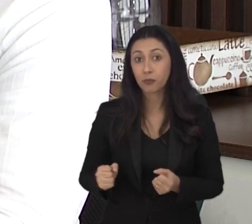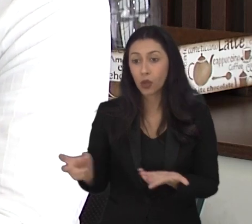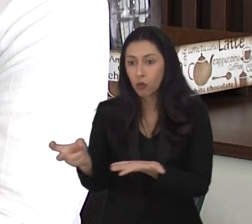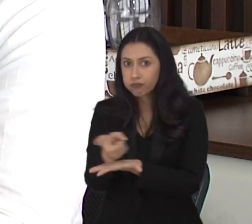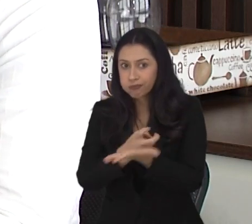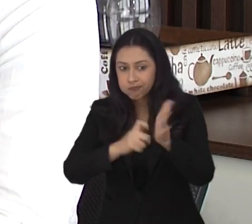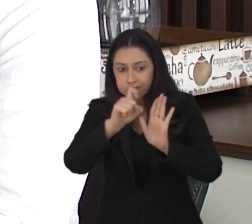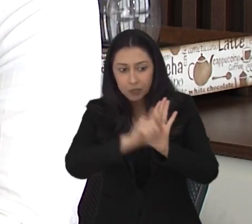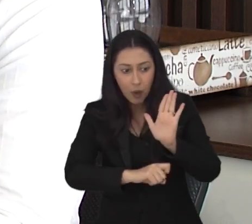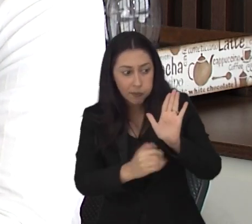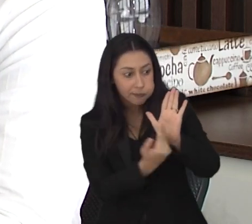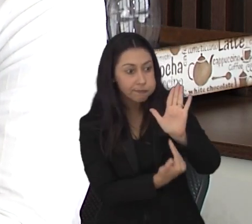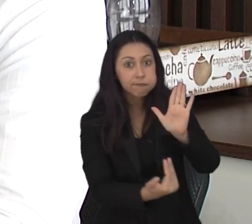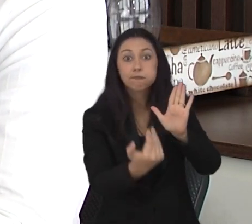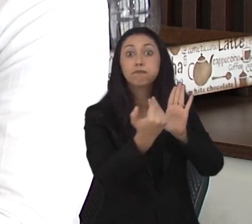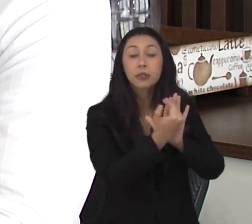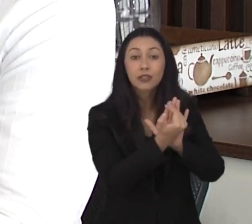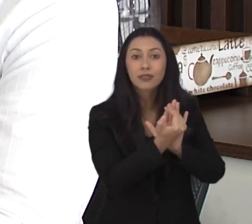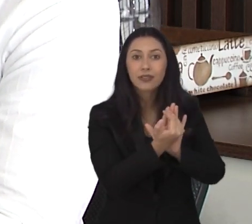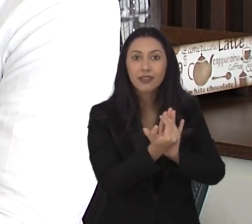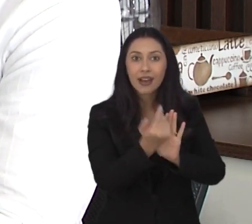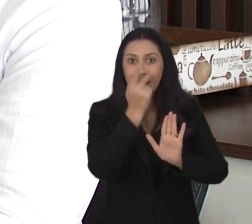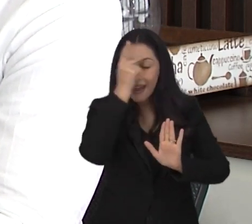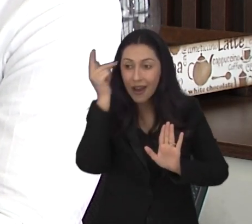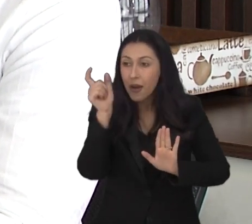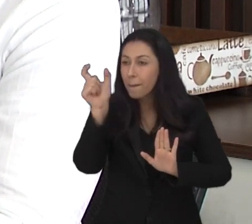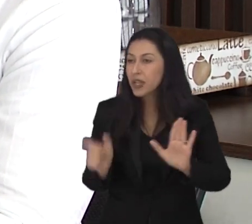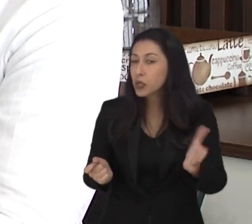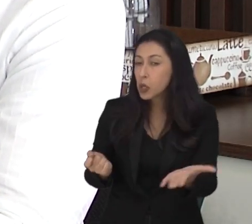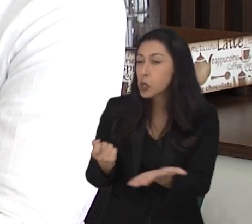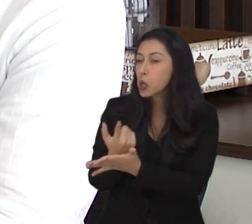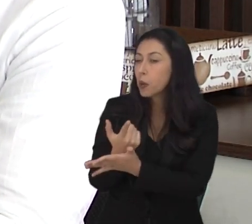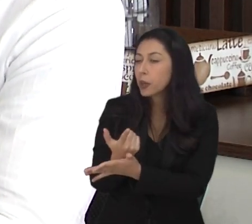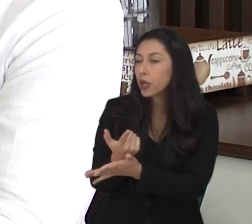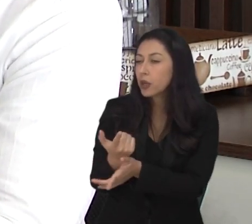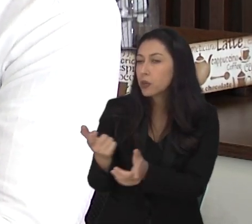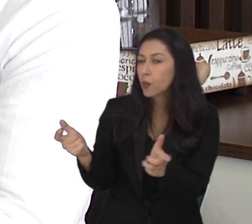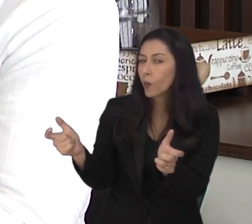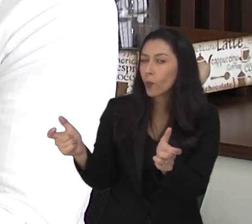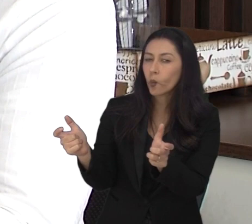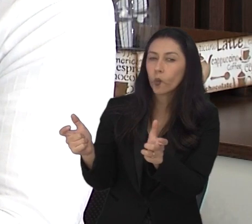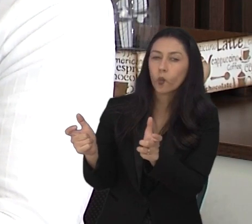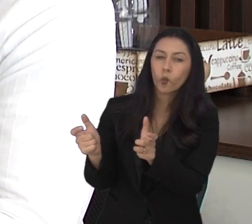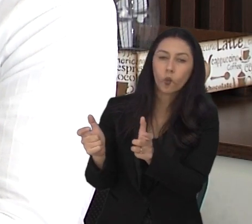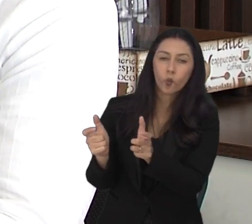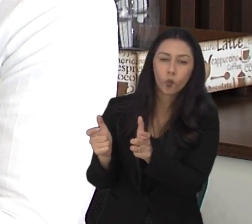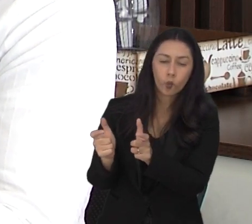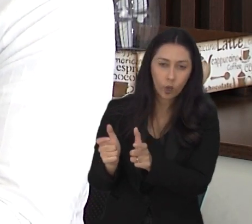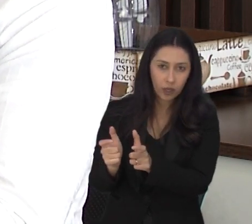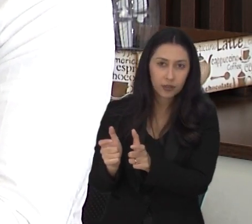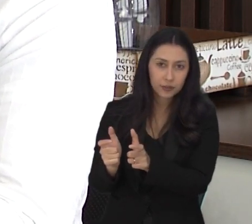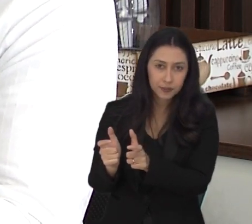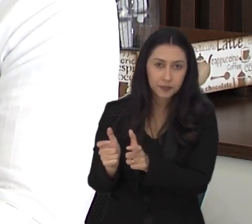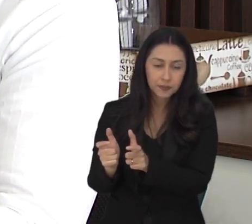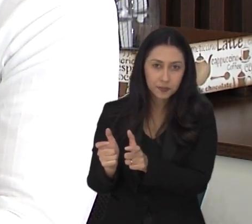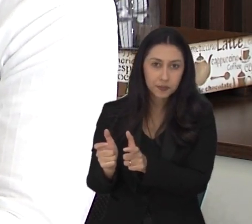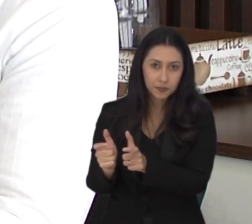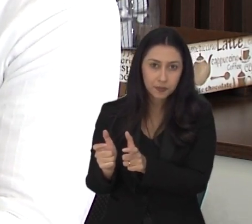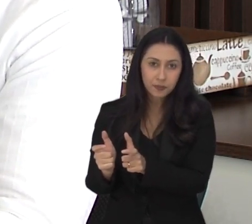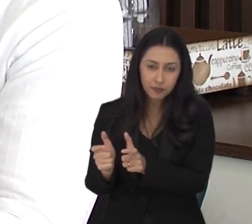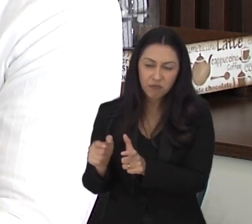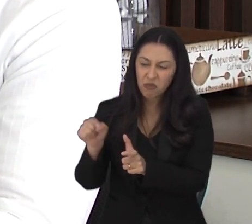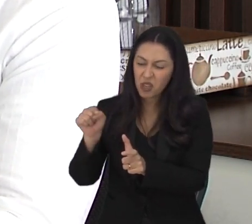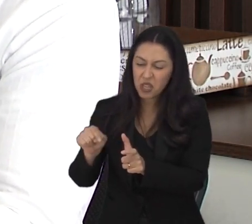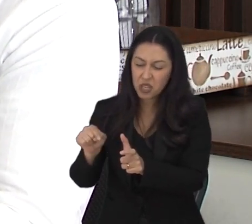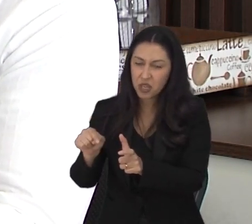tem um aumento tributário muito grande, esse consumidor para de comprar aquele produto que é mais regulado, que está funcionando dentro da